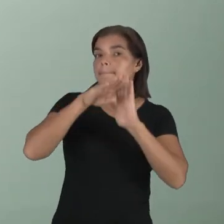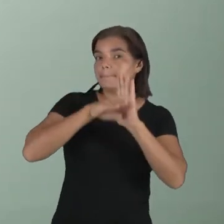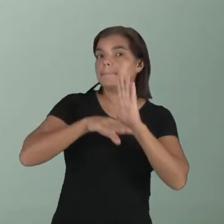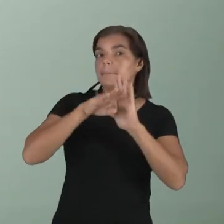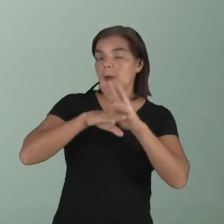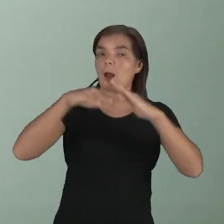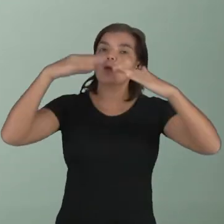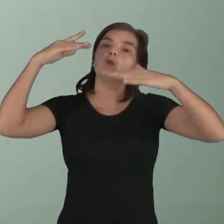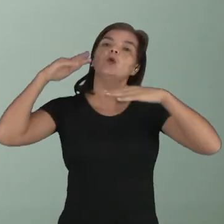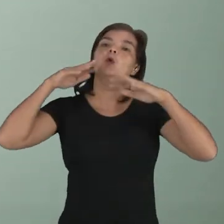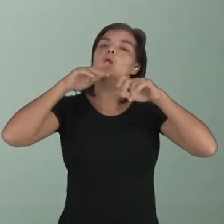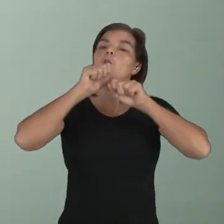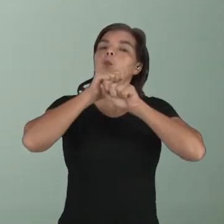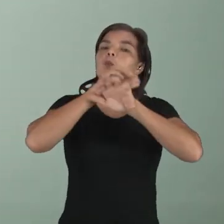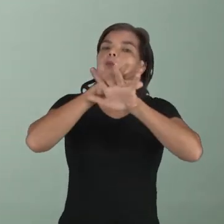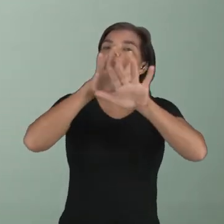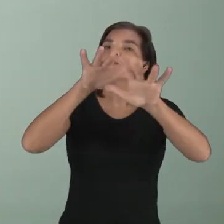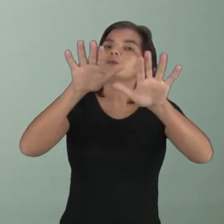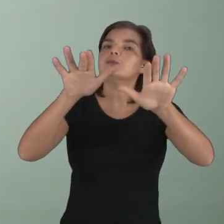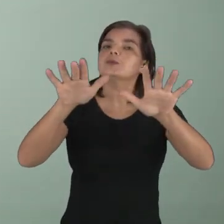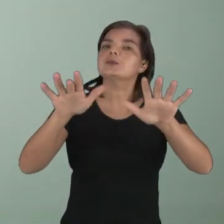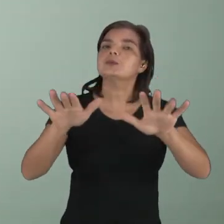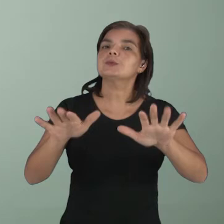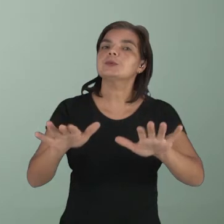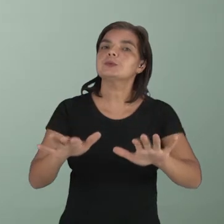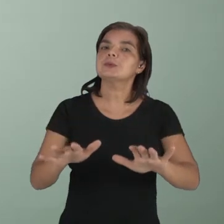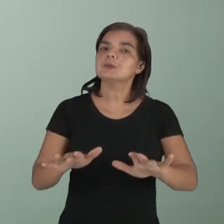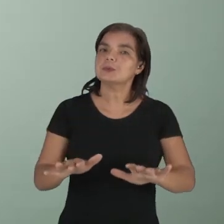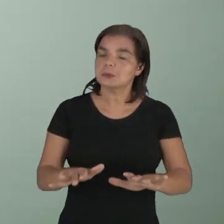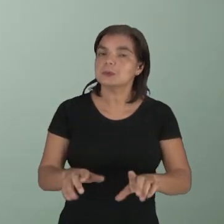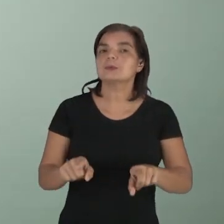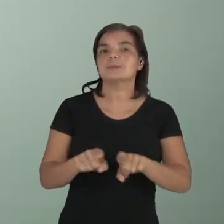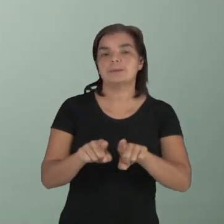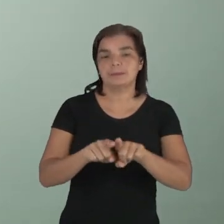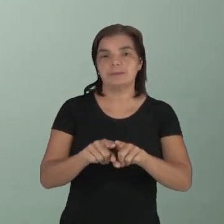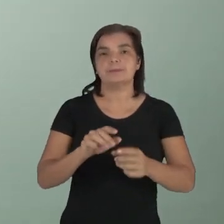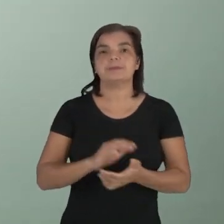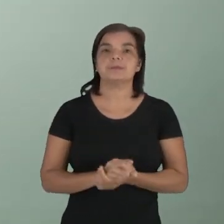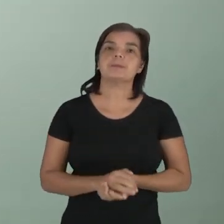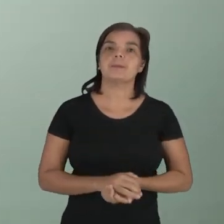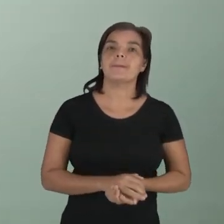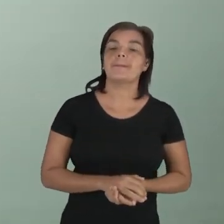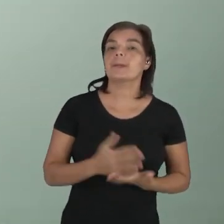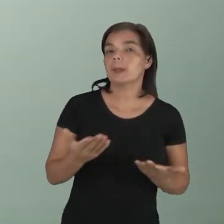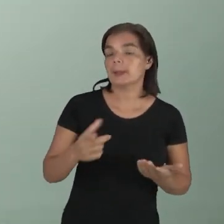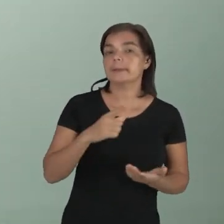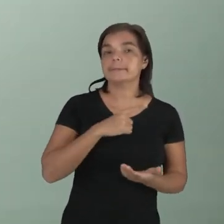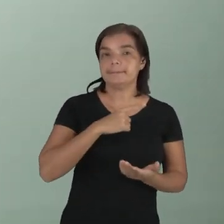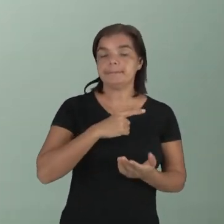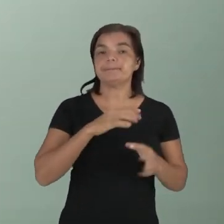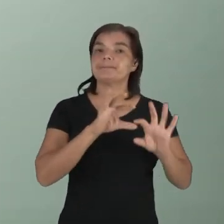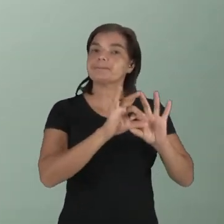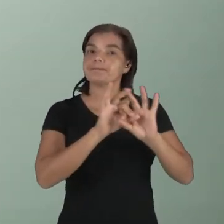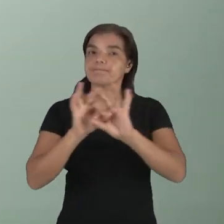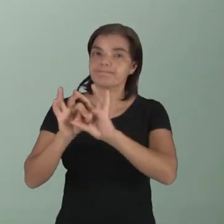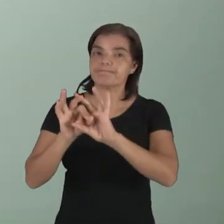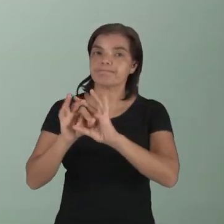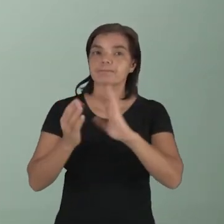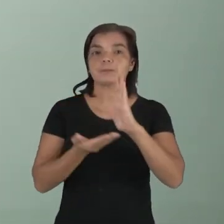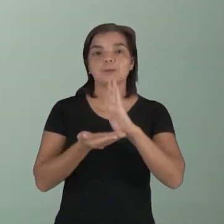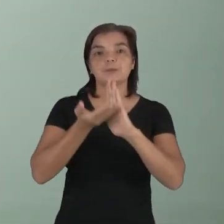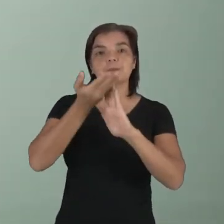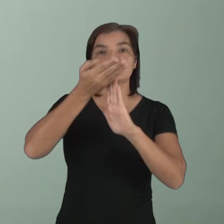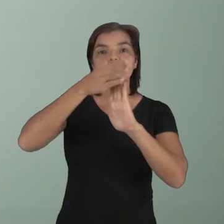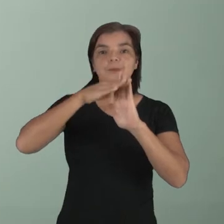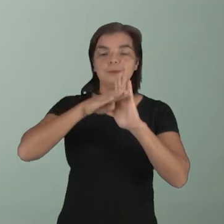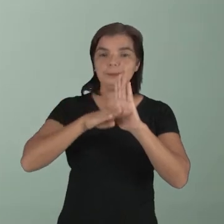mais densa, ela desce. E como essa massa está descendo, a outra é empurrada para cima. Então você tem uma corrente, um sobe e